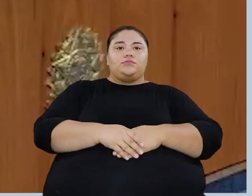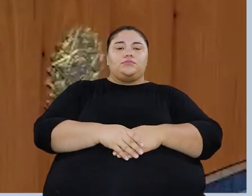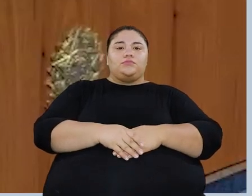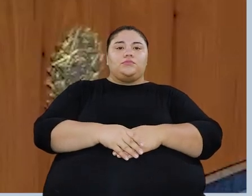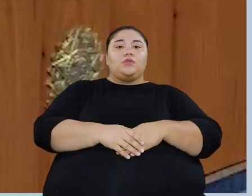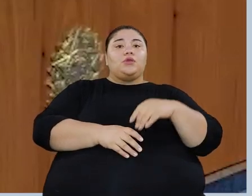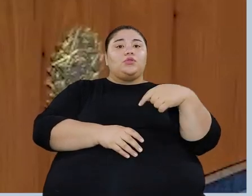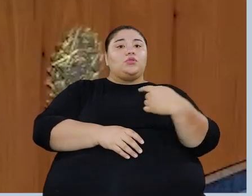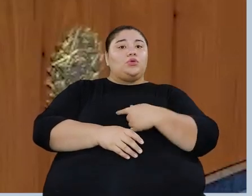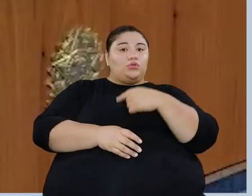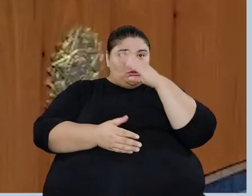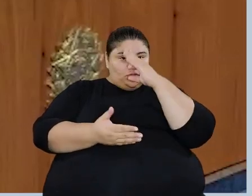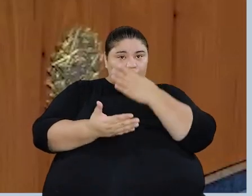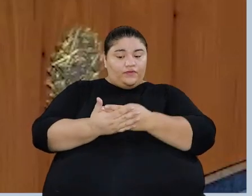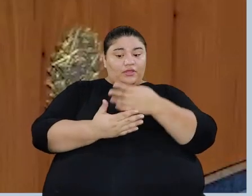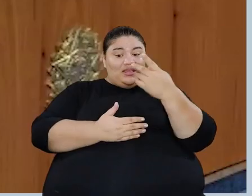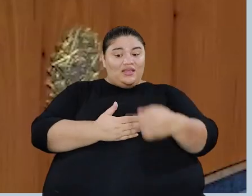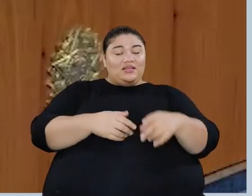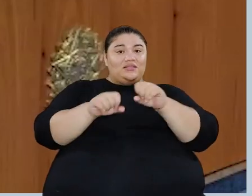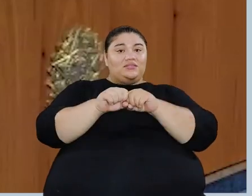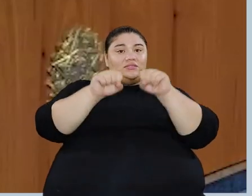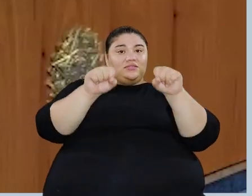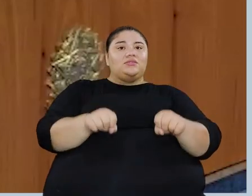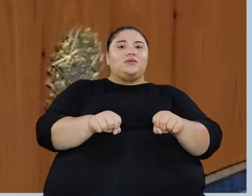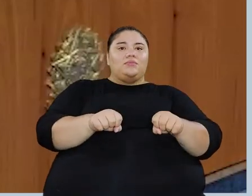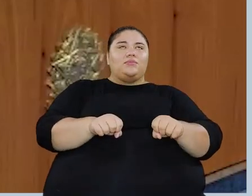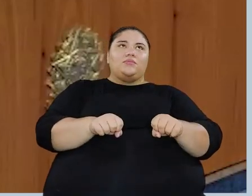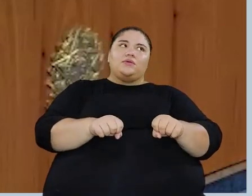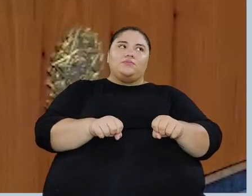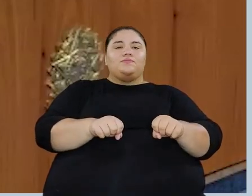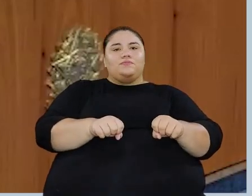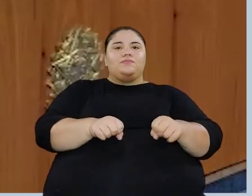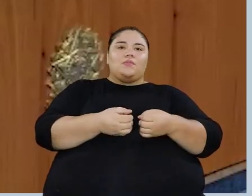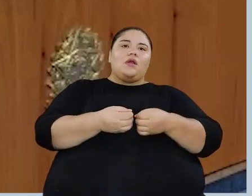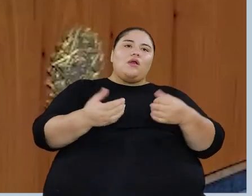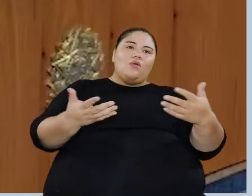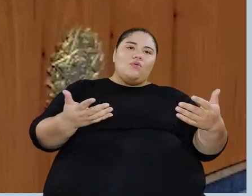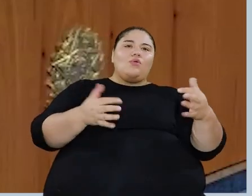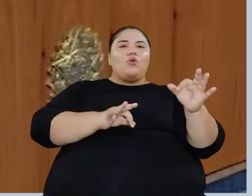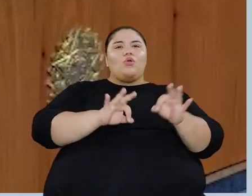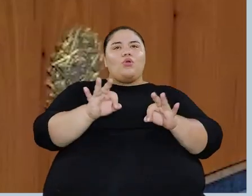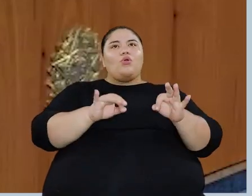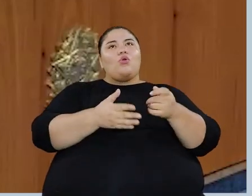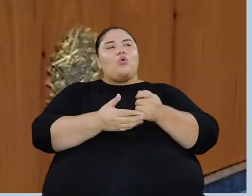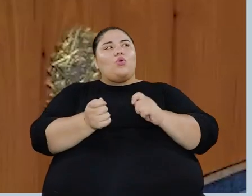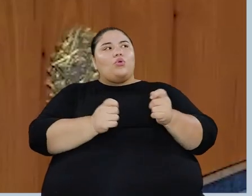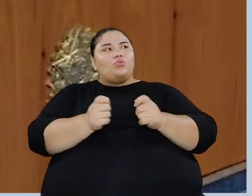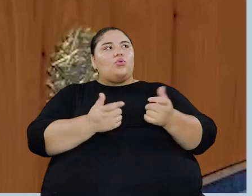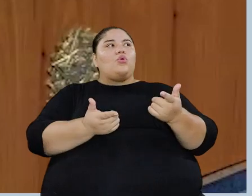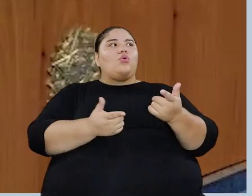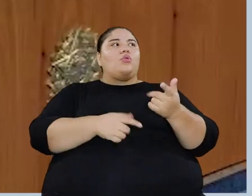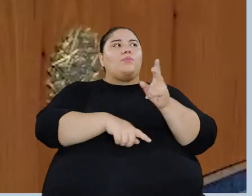confiaremos que esse sistema seja o mais um mecanismo de controle protegido,